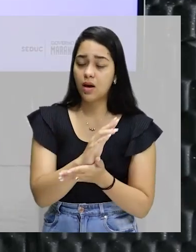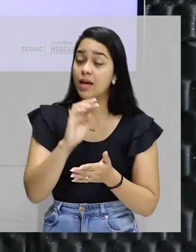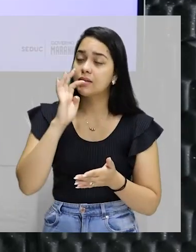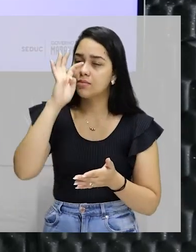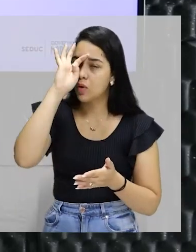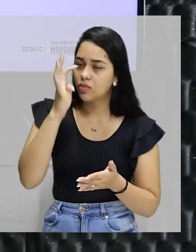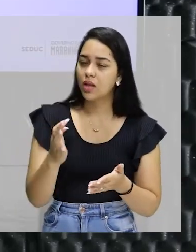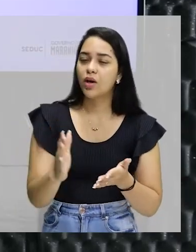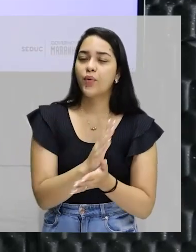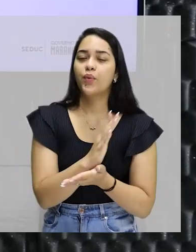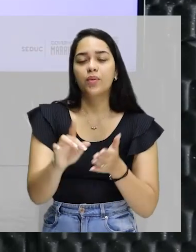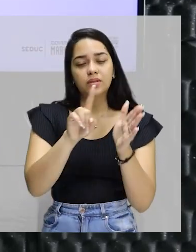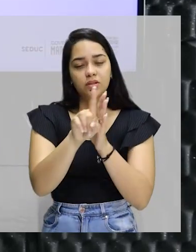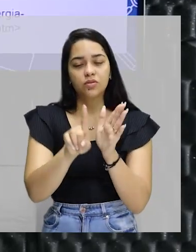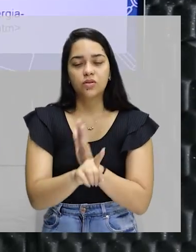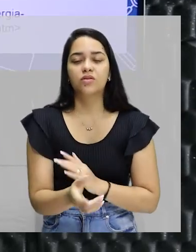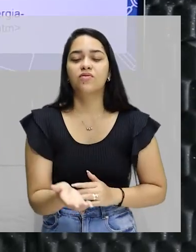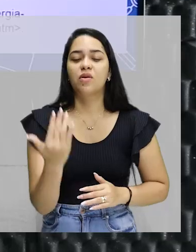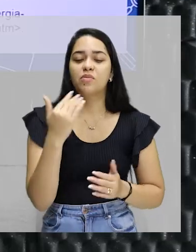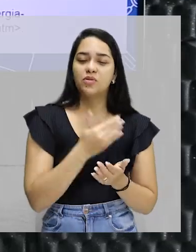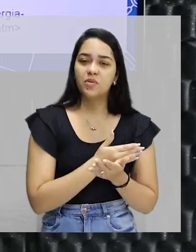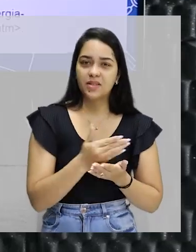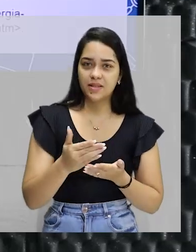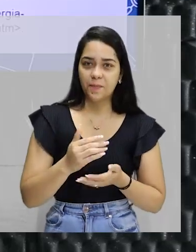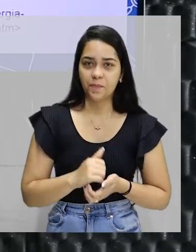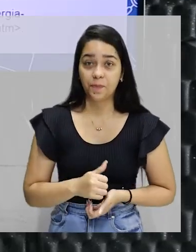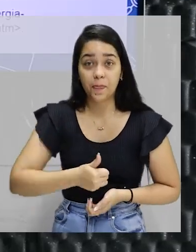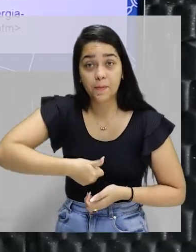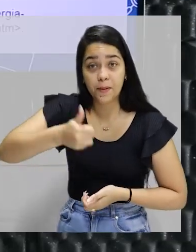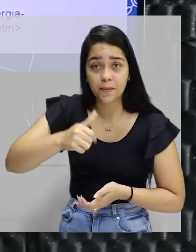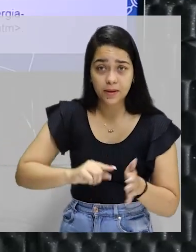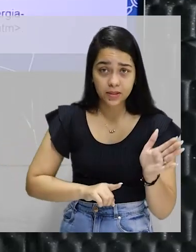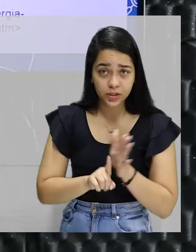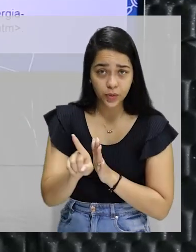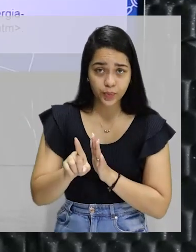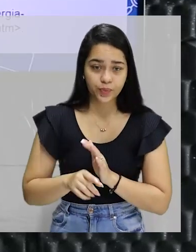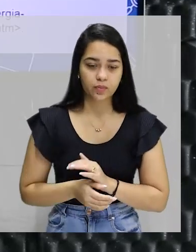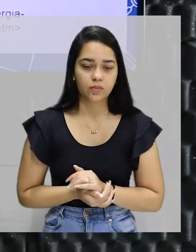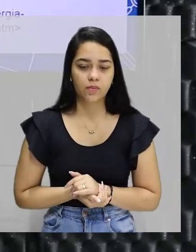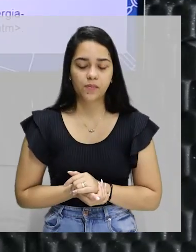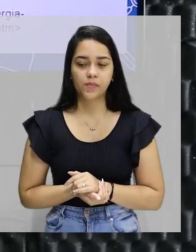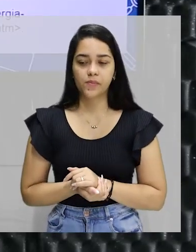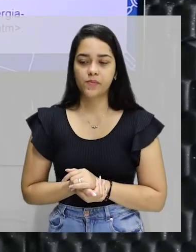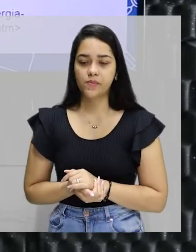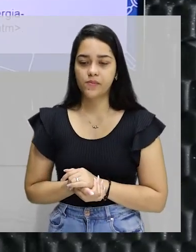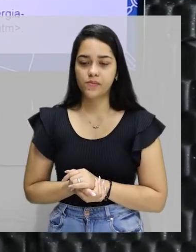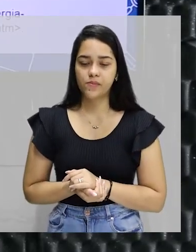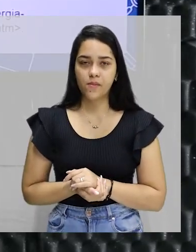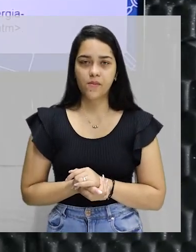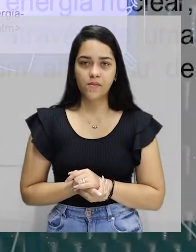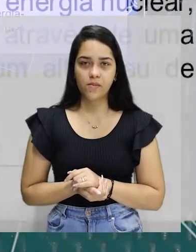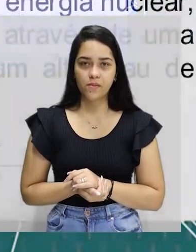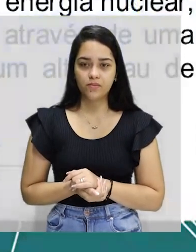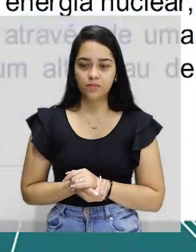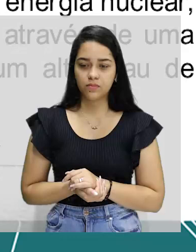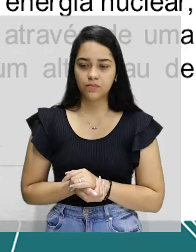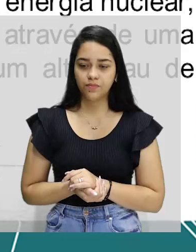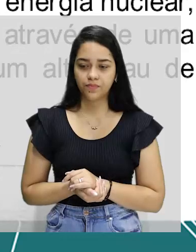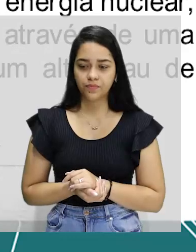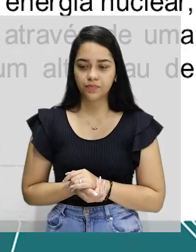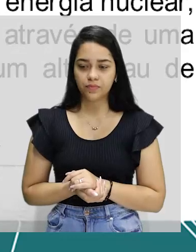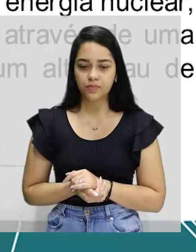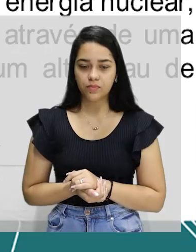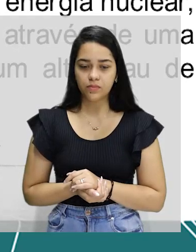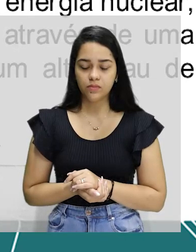bem? Então vamos começar, turminha. Olha só. Energia nuclear é toda energia associada